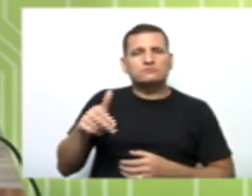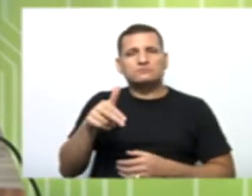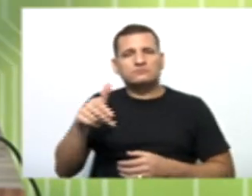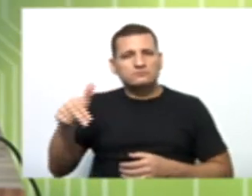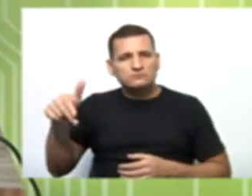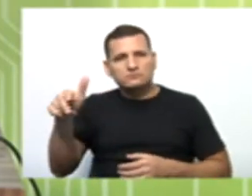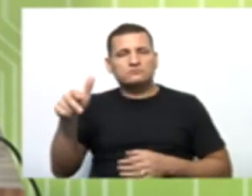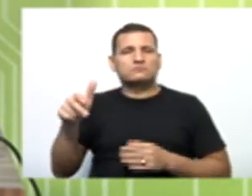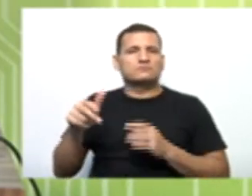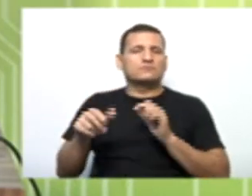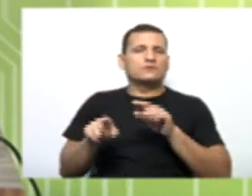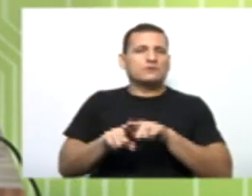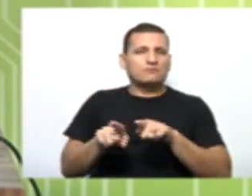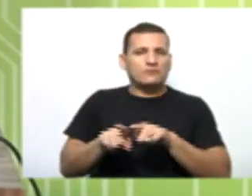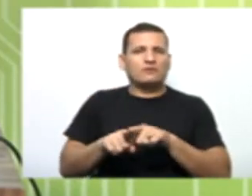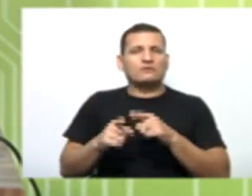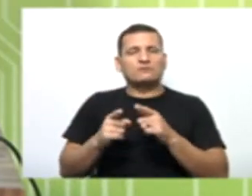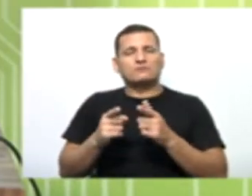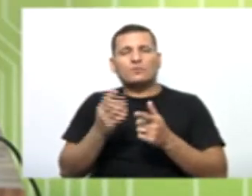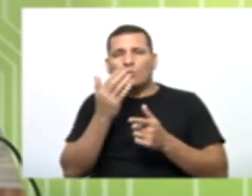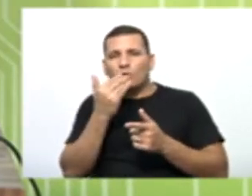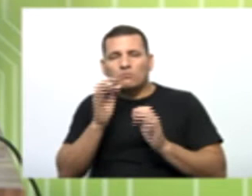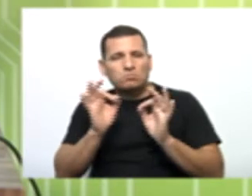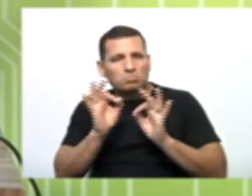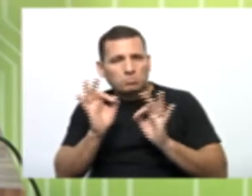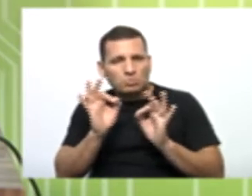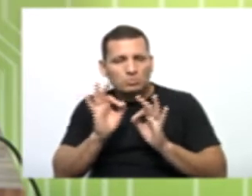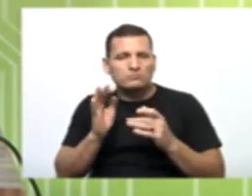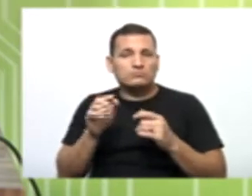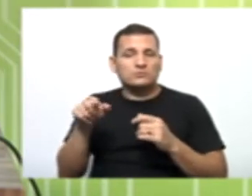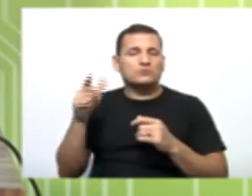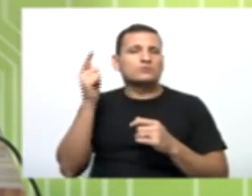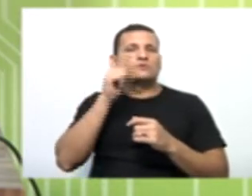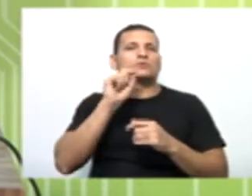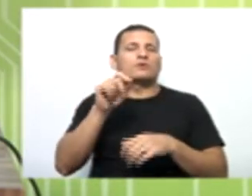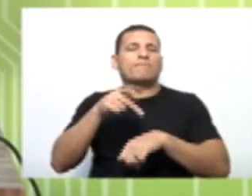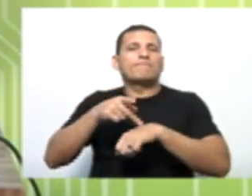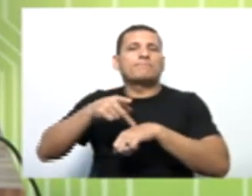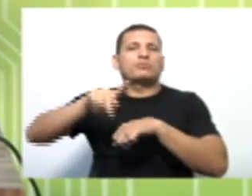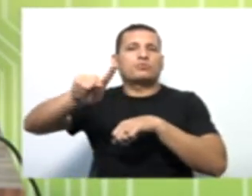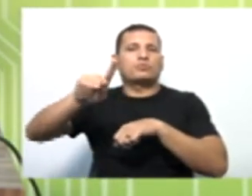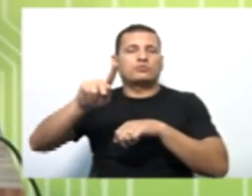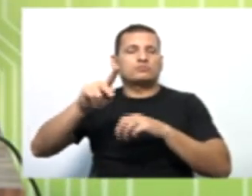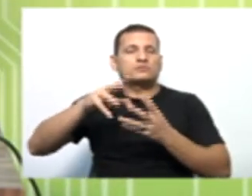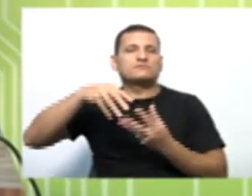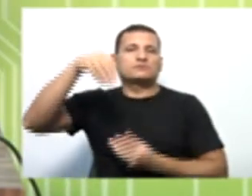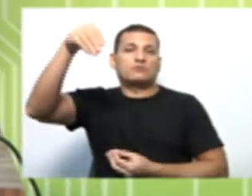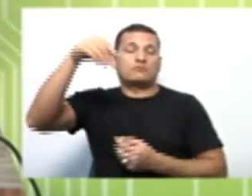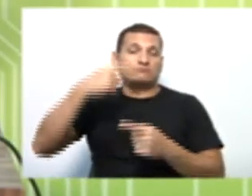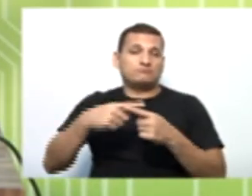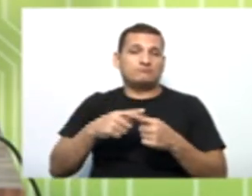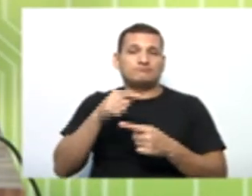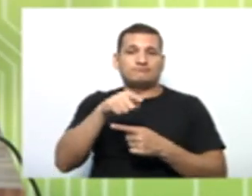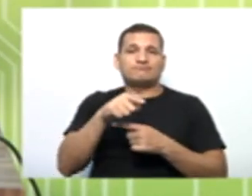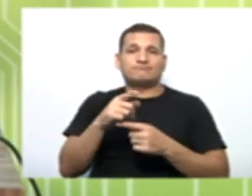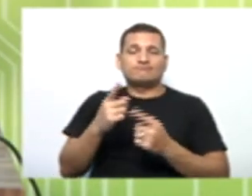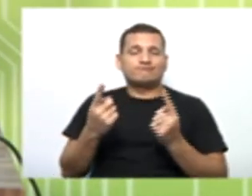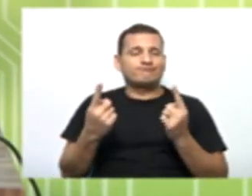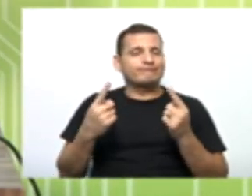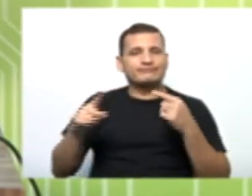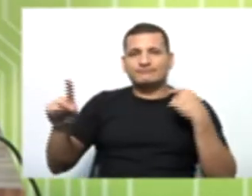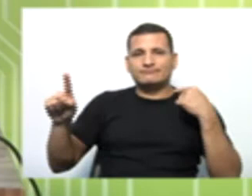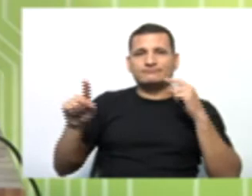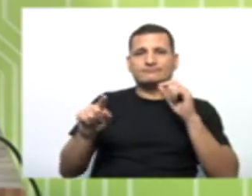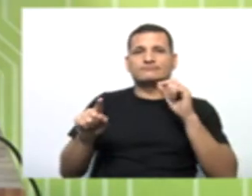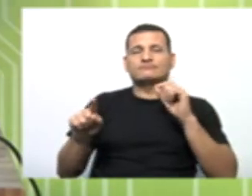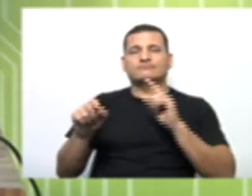de iluminação, ao estado de pureza espiritual, porque ele era contrário às castas sociais,